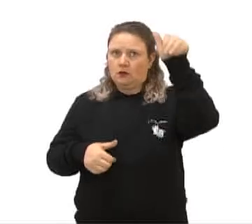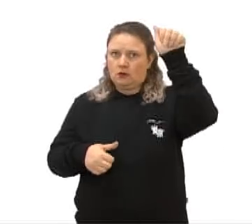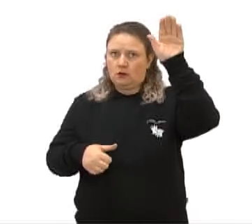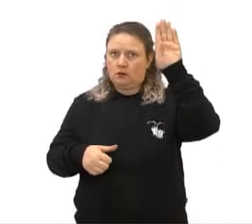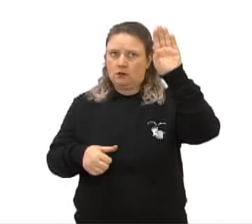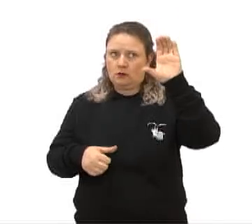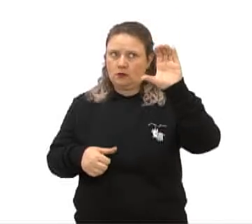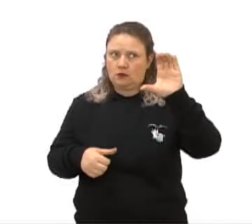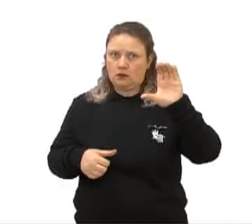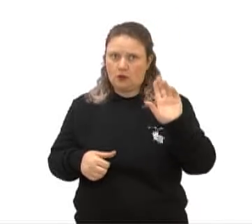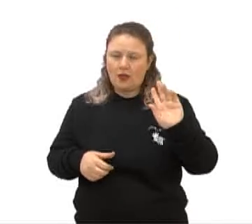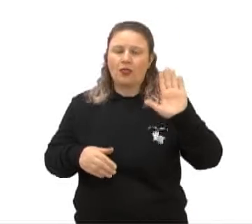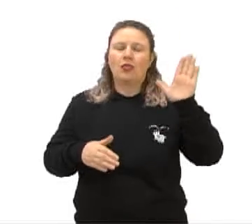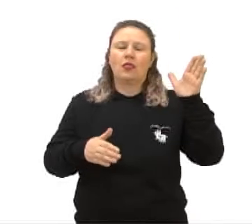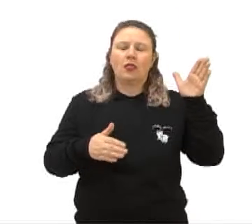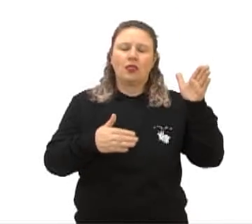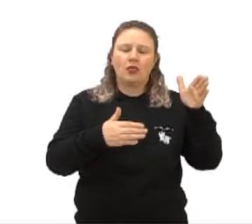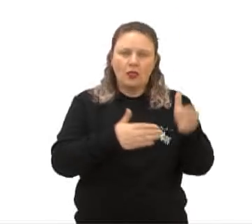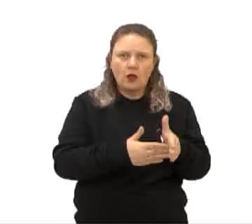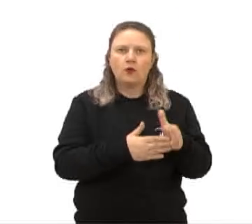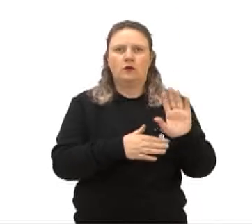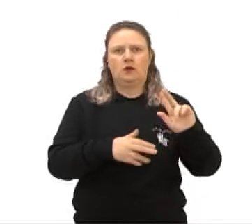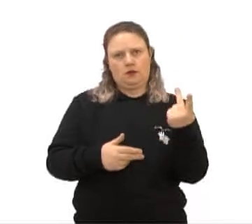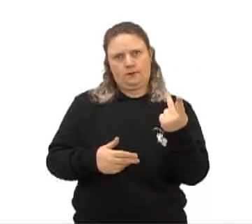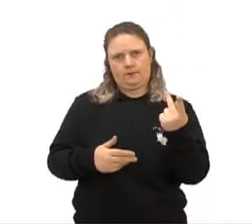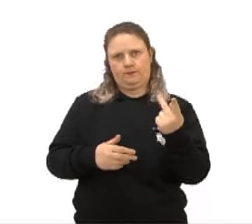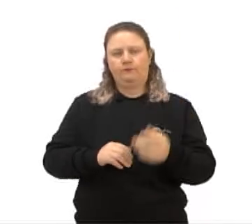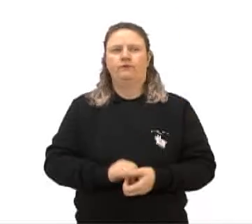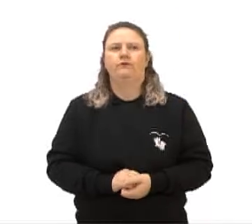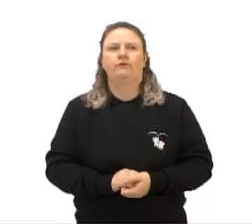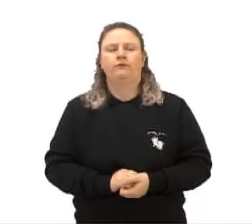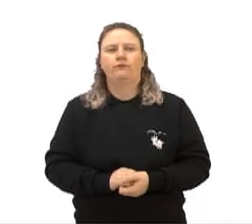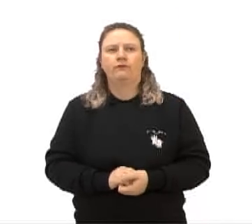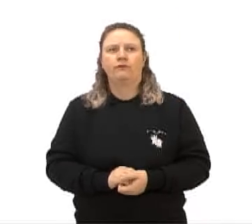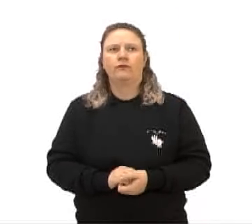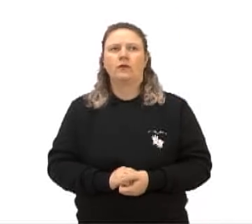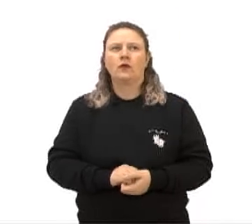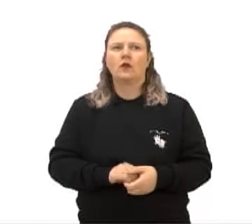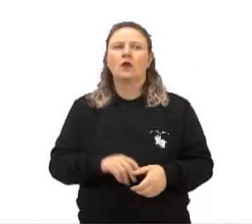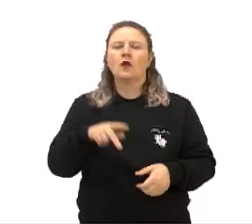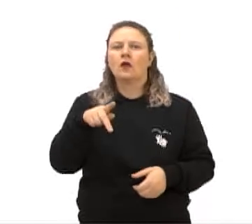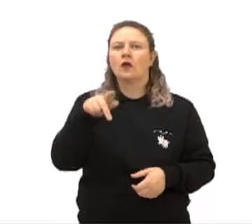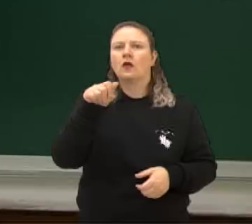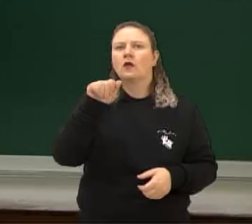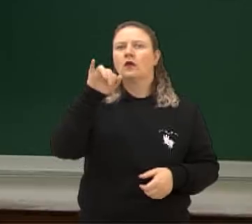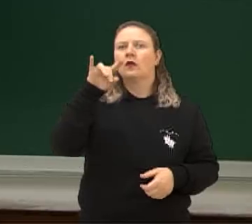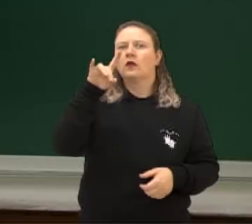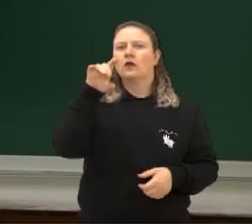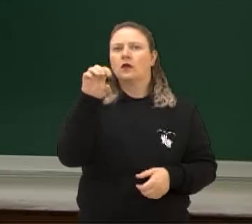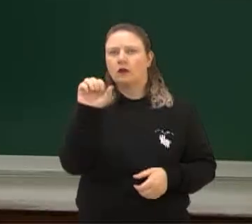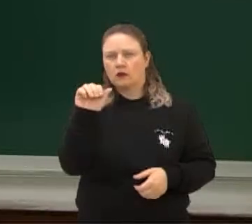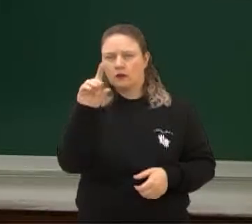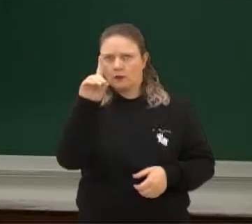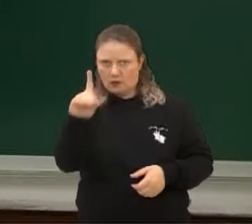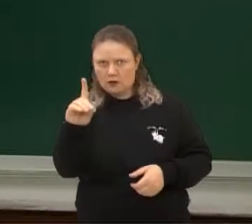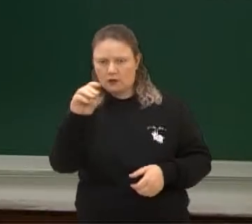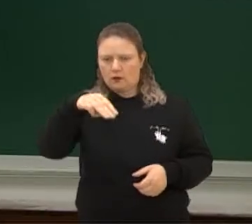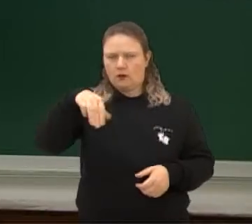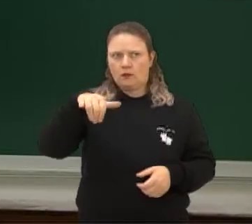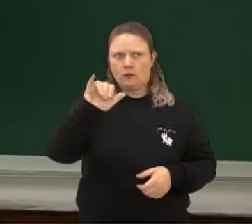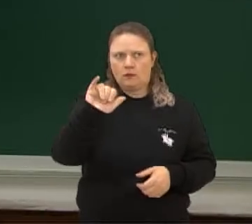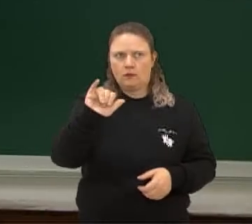tradução delas. Frases ali, né? Paid my dues significa o quê? Você vai olhar ali e vai relacionar com a letra